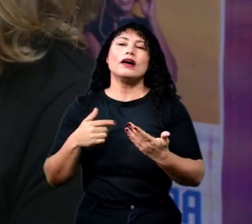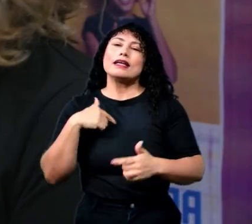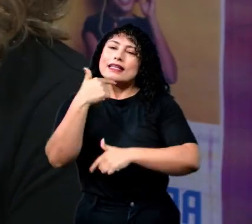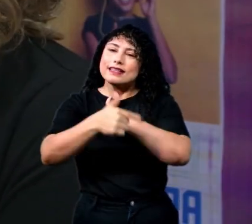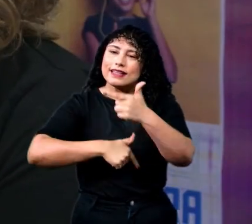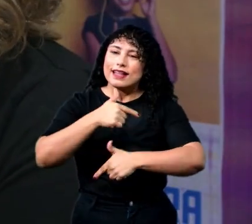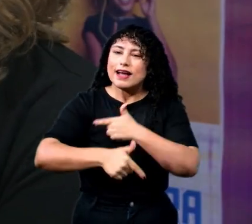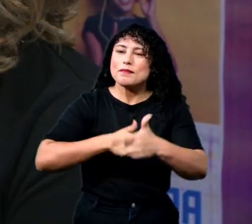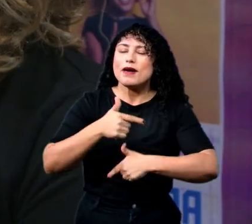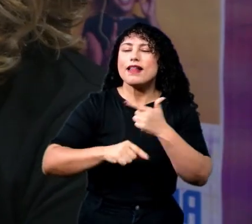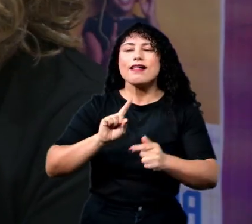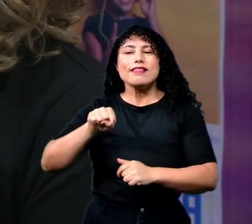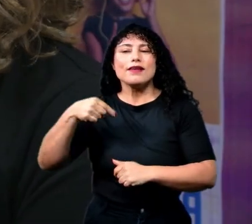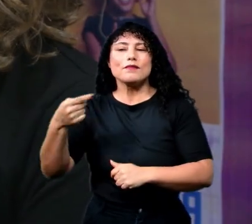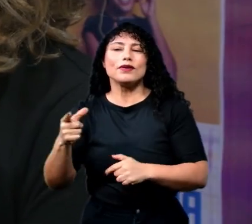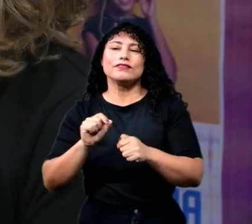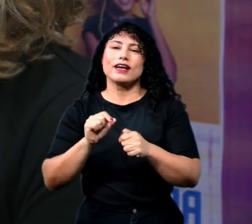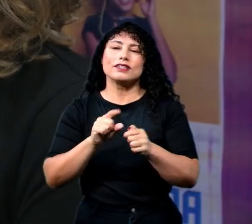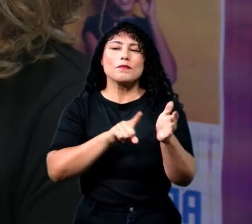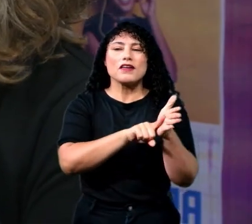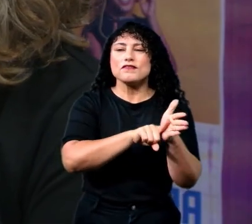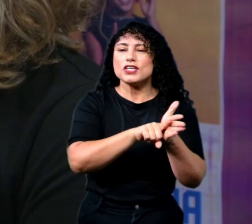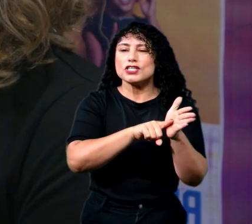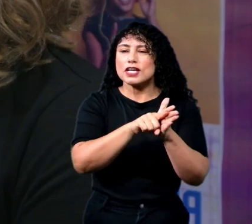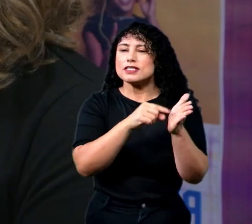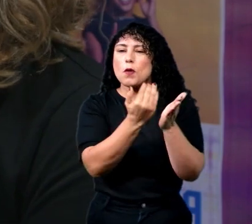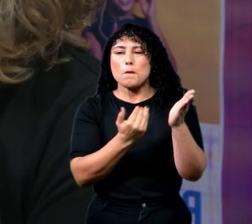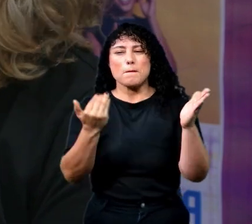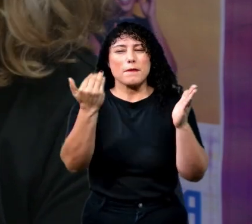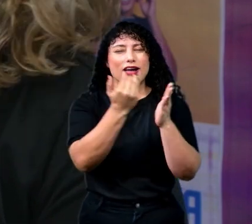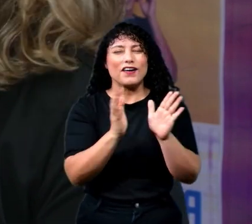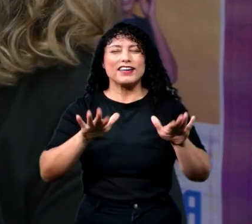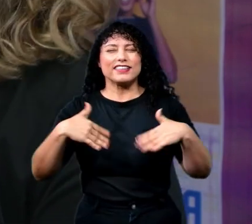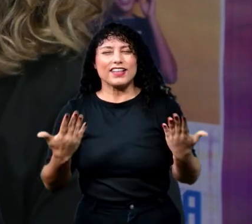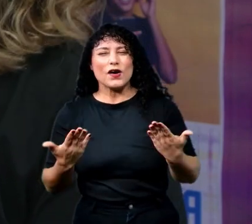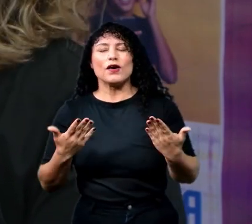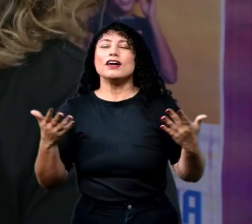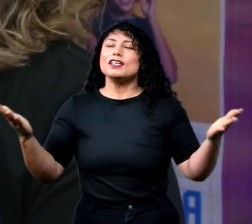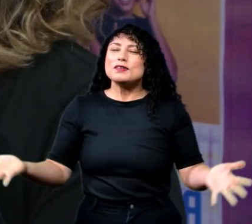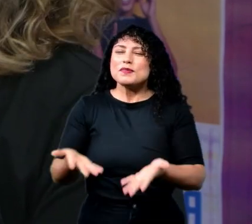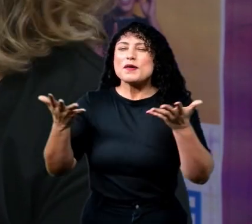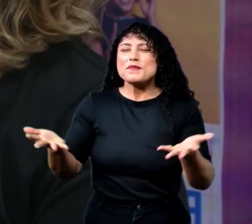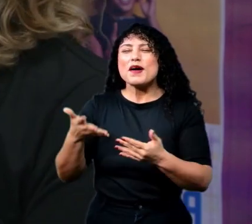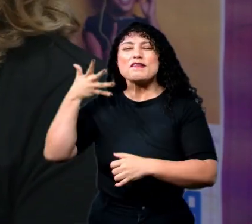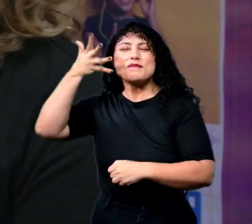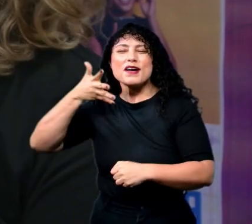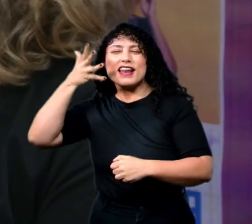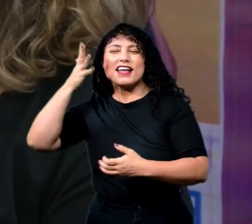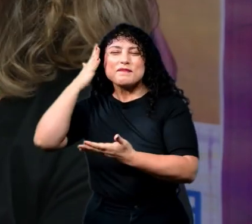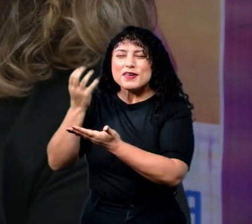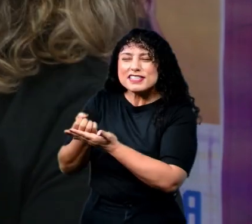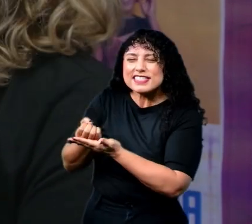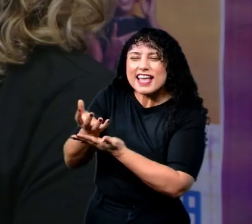trabalhar, né? Fazendo uma investigação maior. Então, a gente promove palestras,